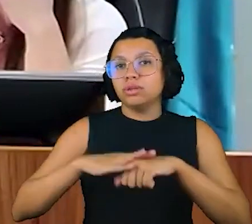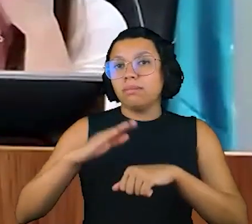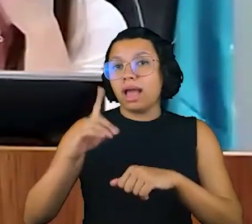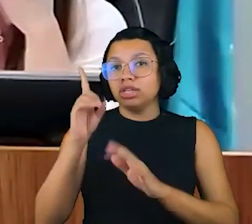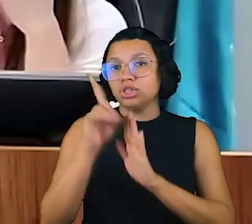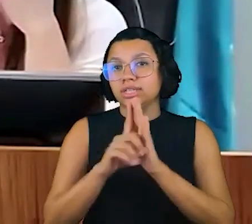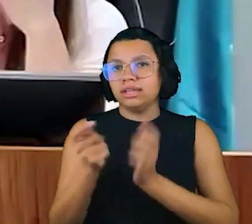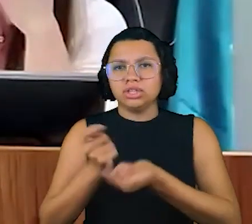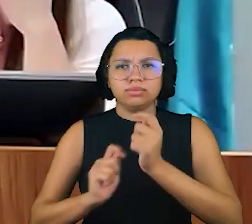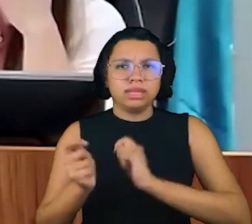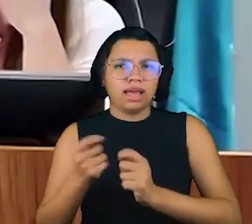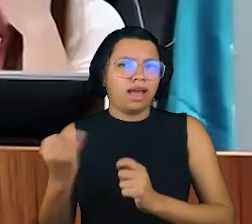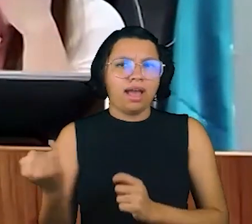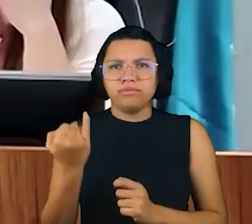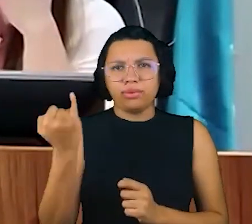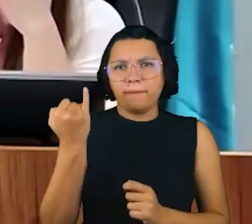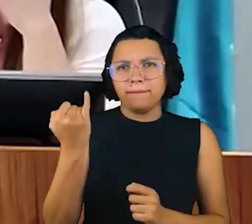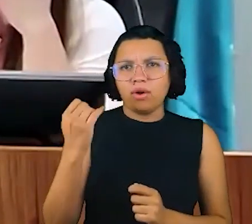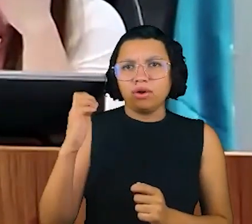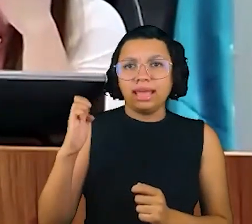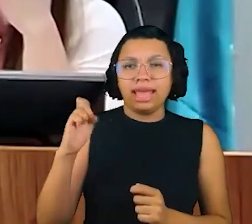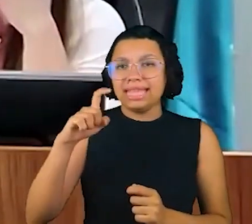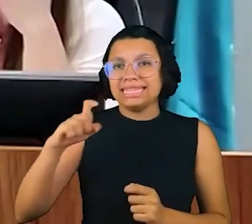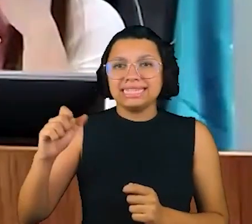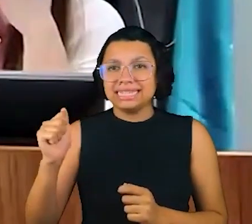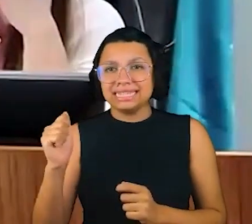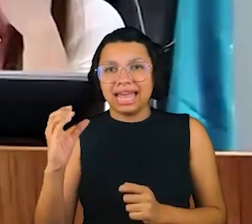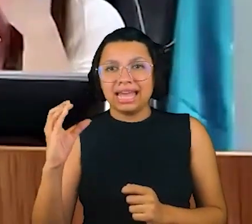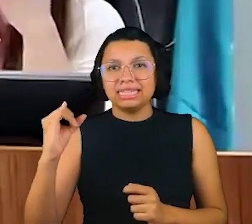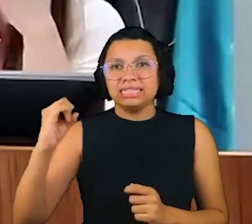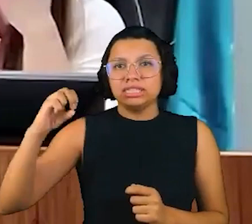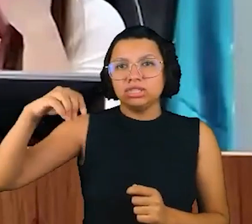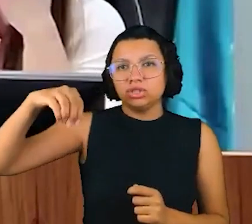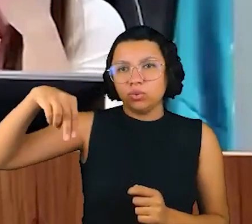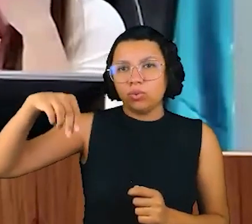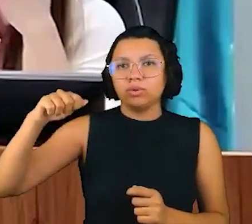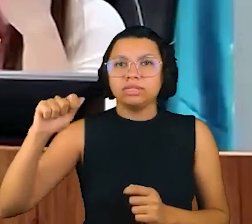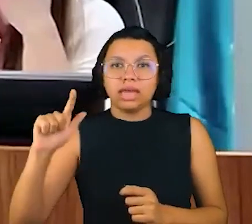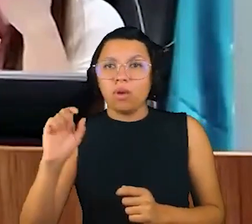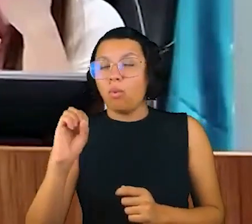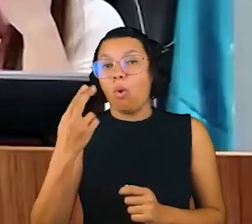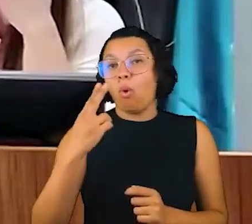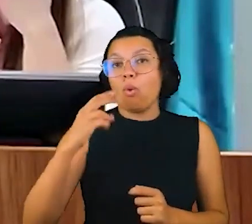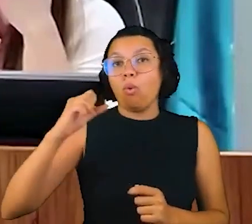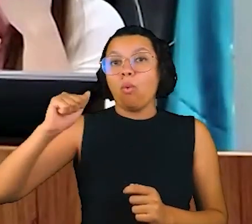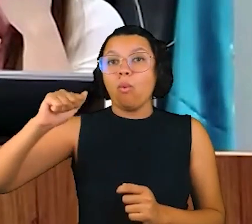de demais questões de direito administrativo, e aí não importa se é exacional ou